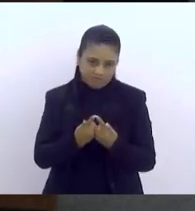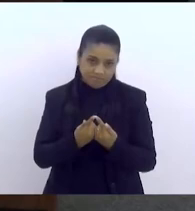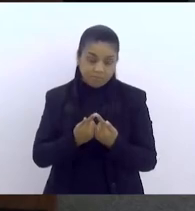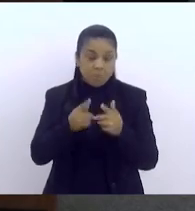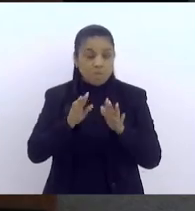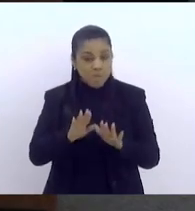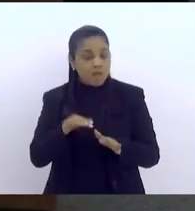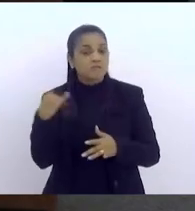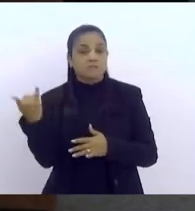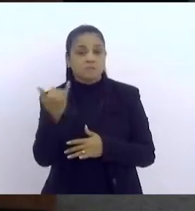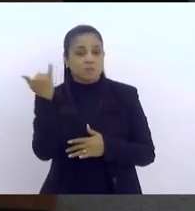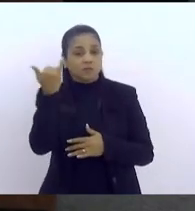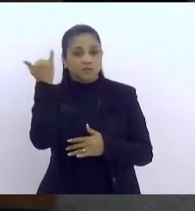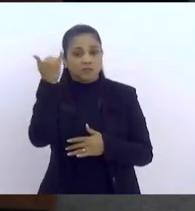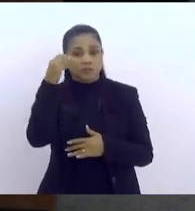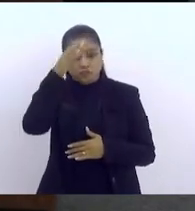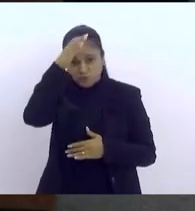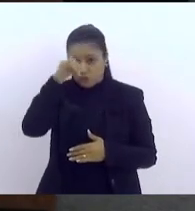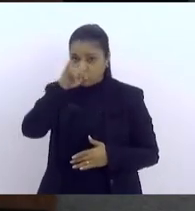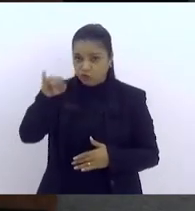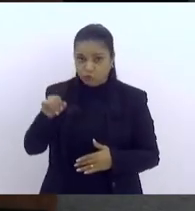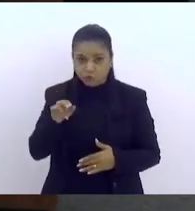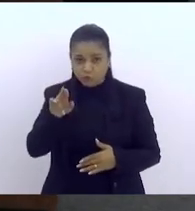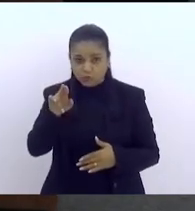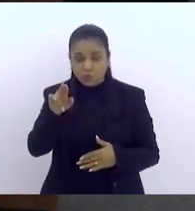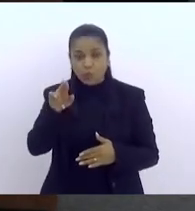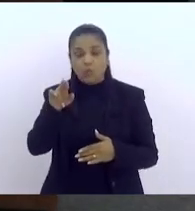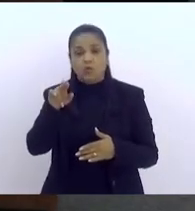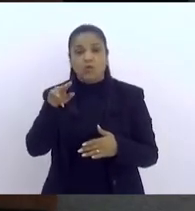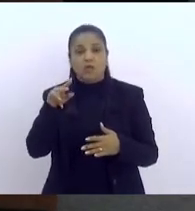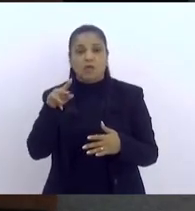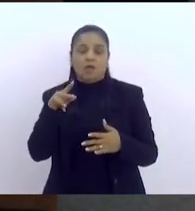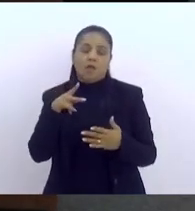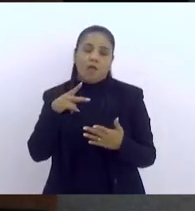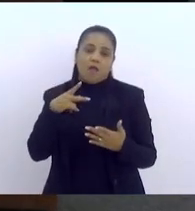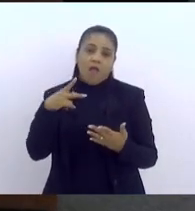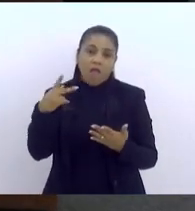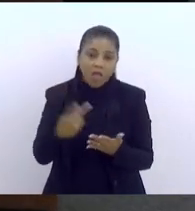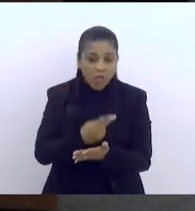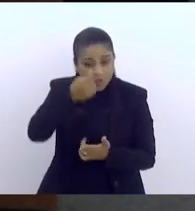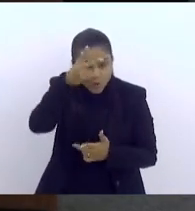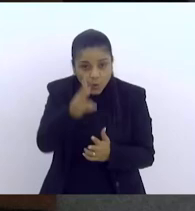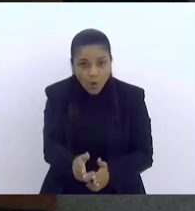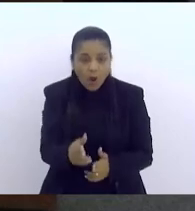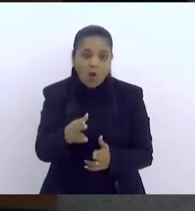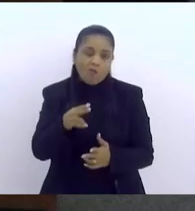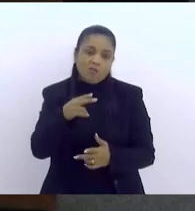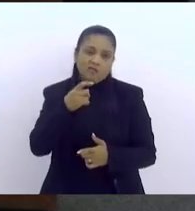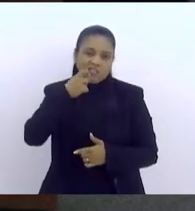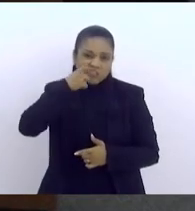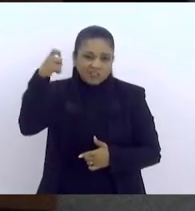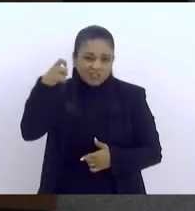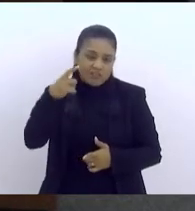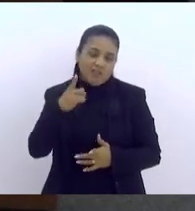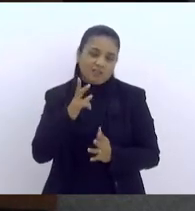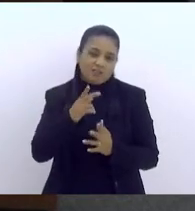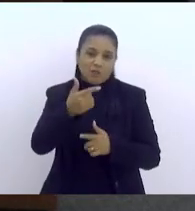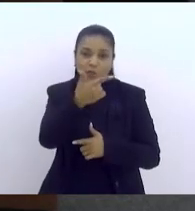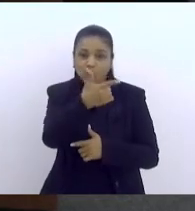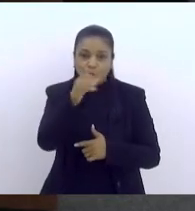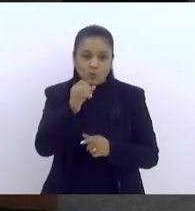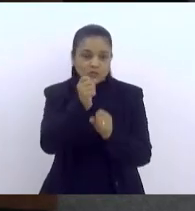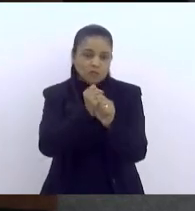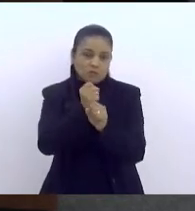que seja importante, tia Ju, que a gente não cometa o erro que foi cometido com Tiradentes há mais de 200 anos atrás. Que essa